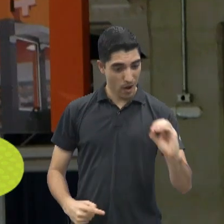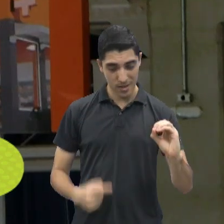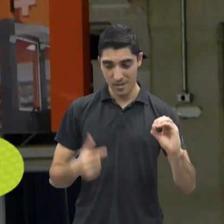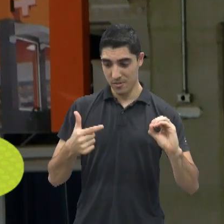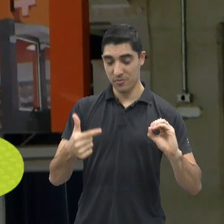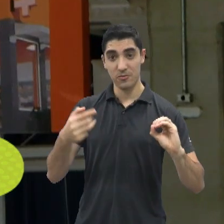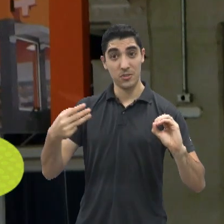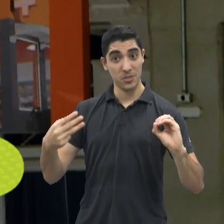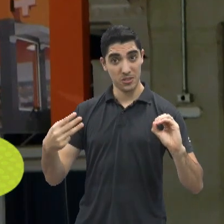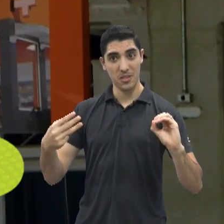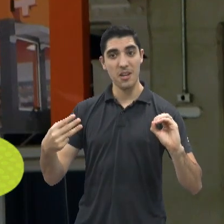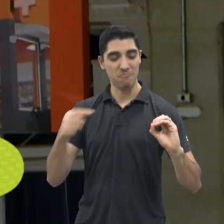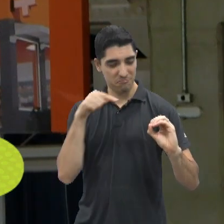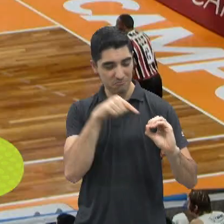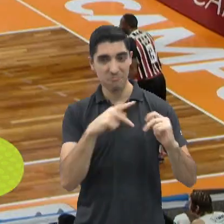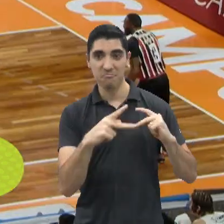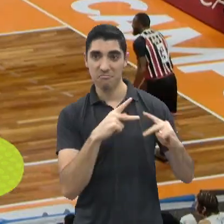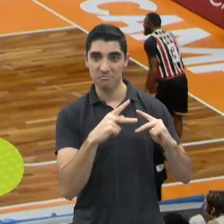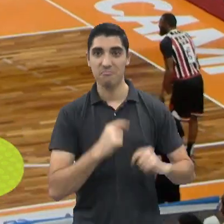40-23 para o São José.